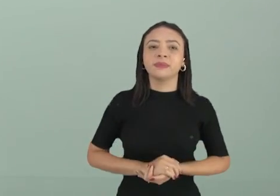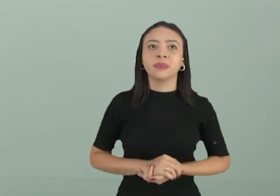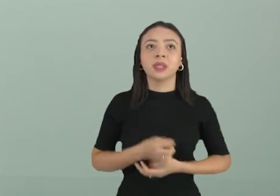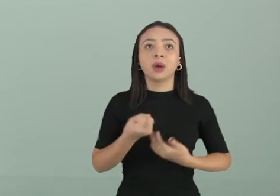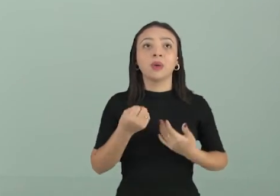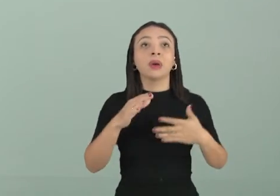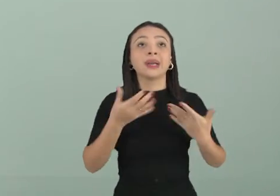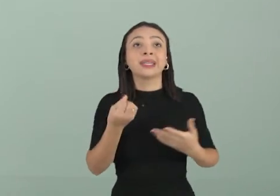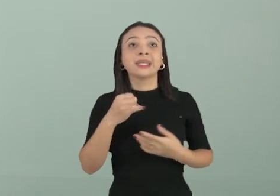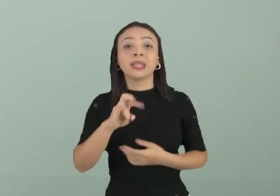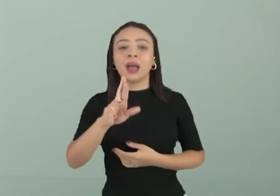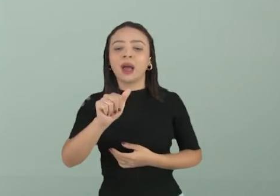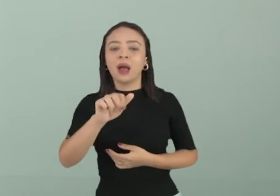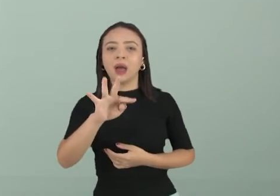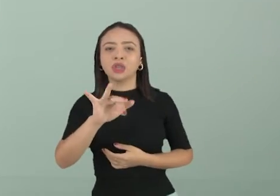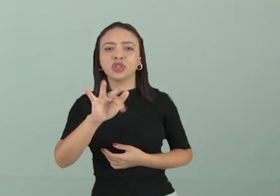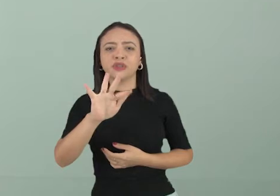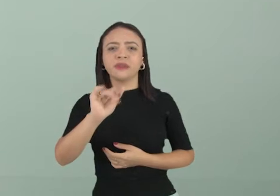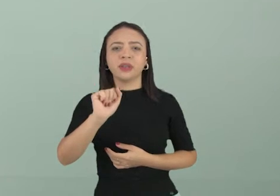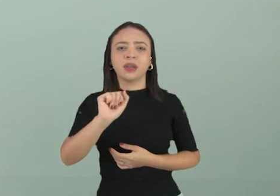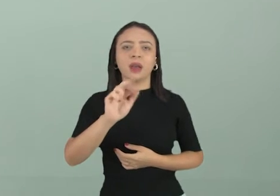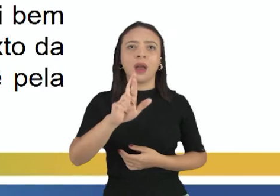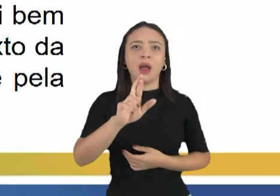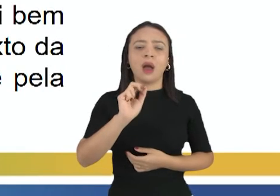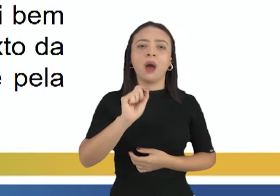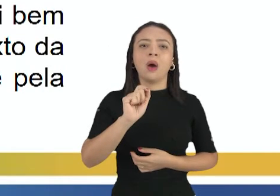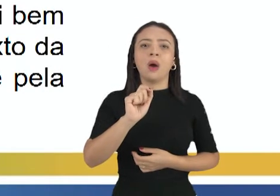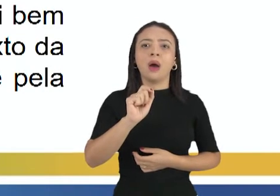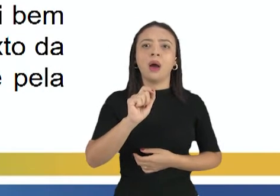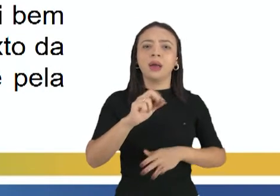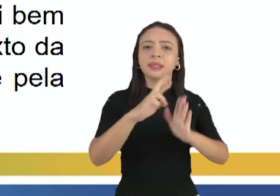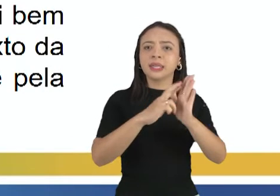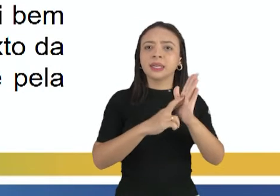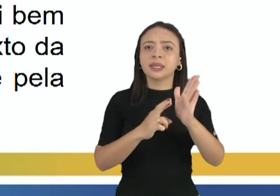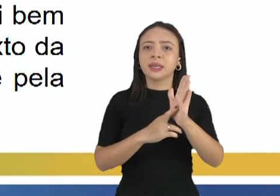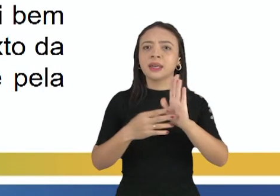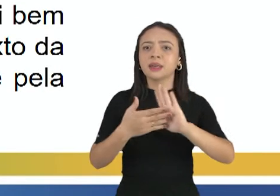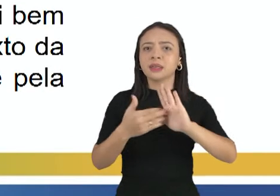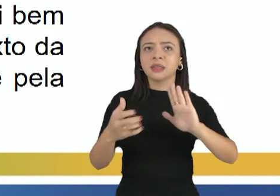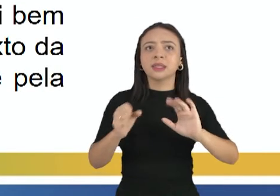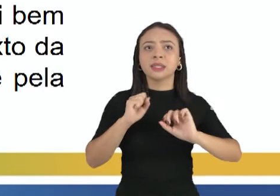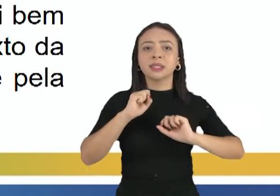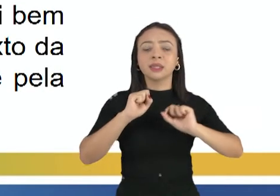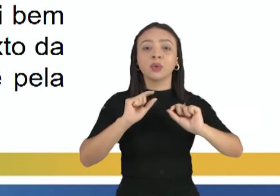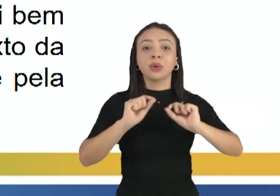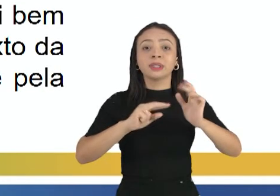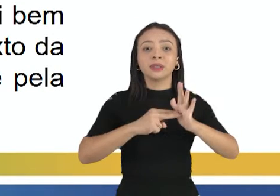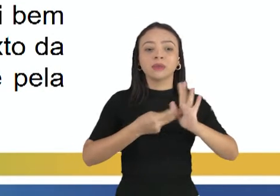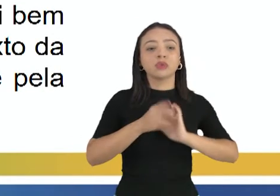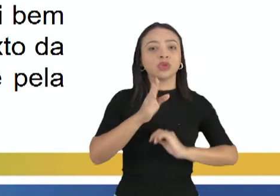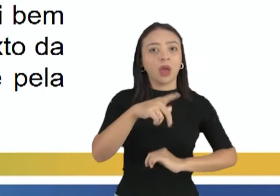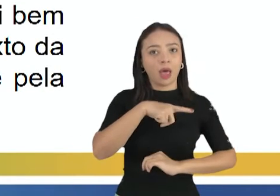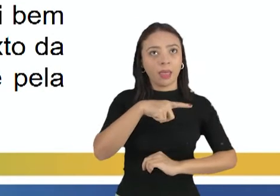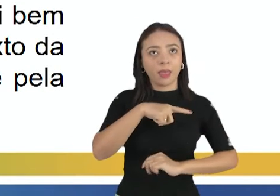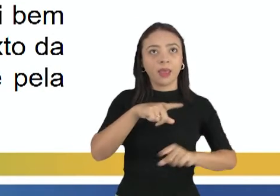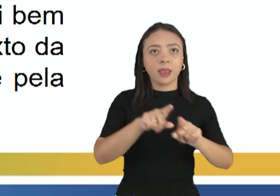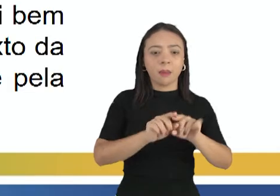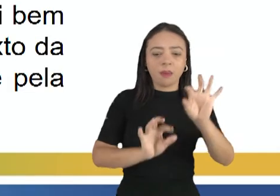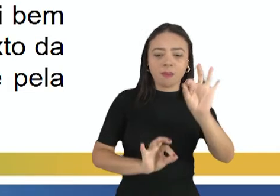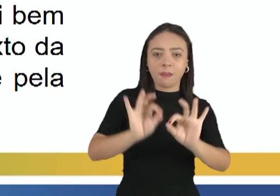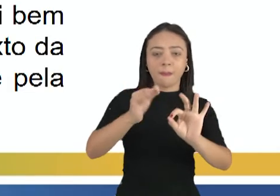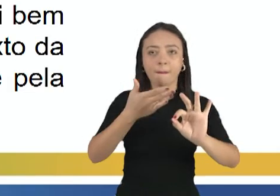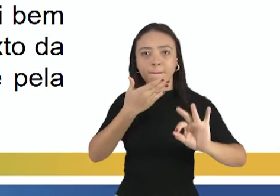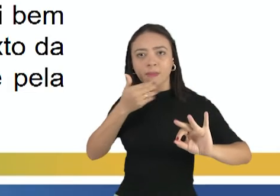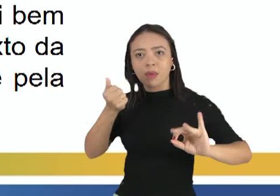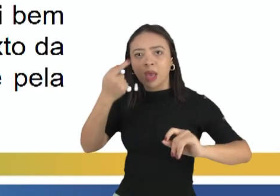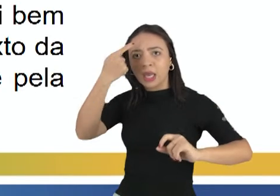aí ratificar os padrões estéticos, significa que ele está pegando o que já existia e reformulando,